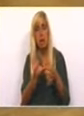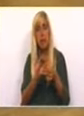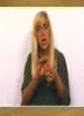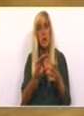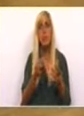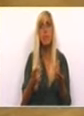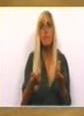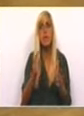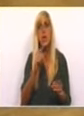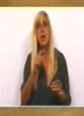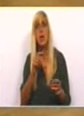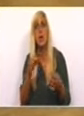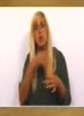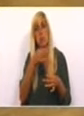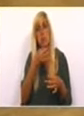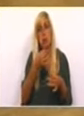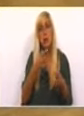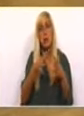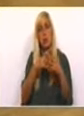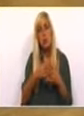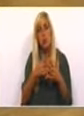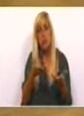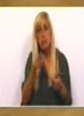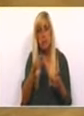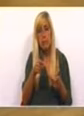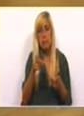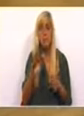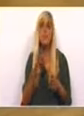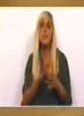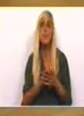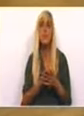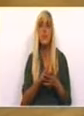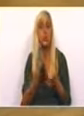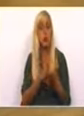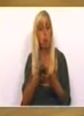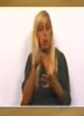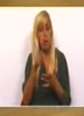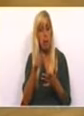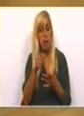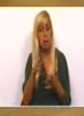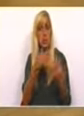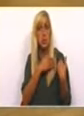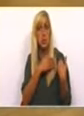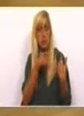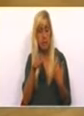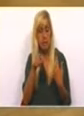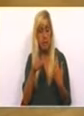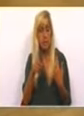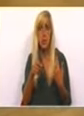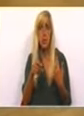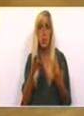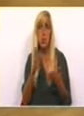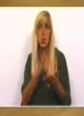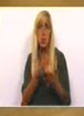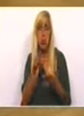diálogo social estruturado, entendo que é a esse órgão, só a esse órgão e não mais que a